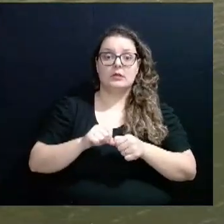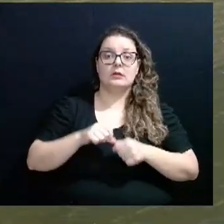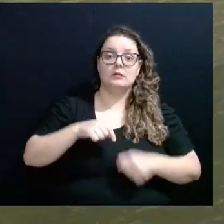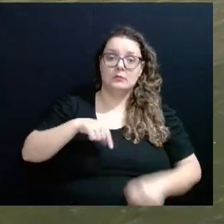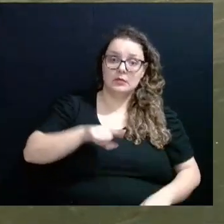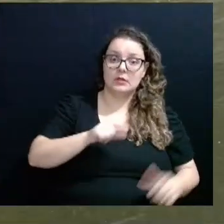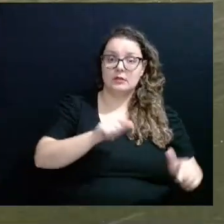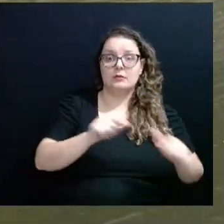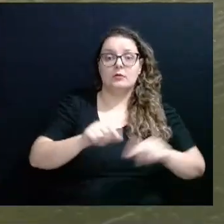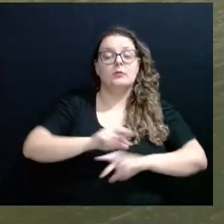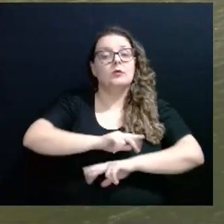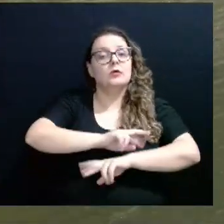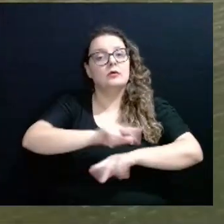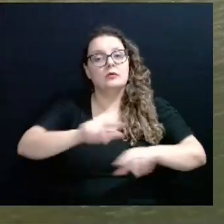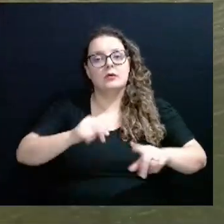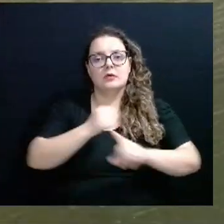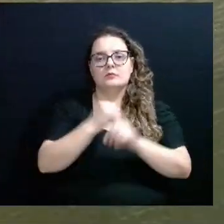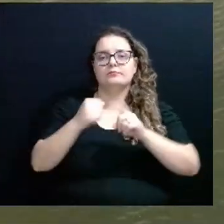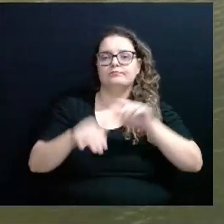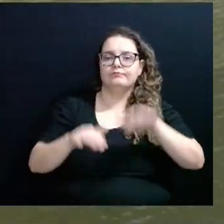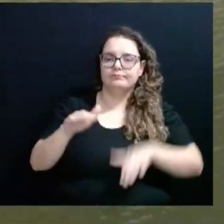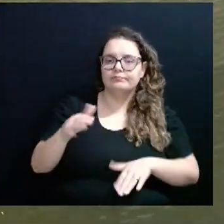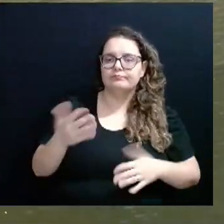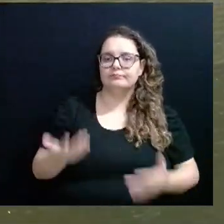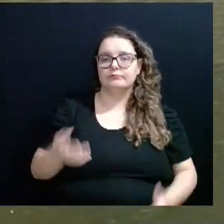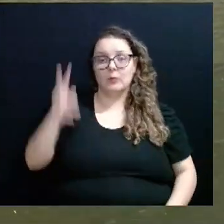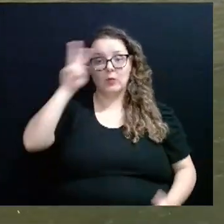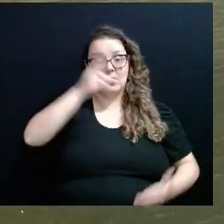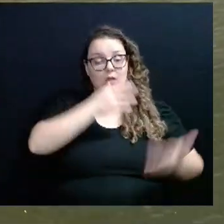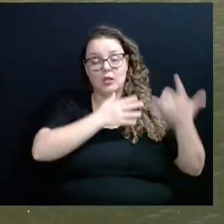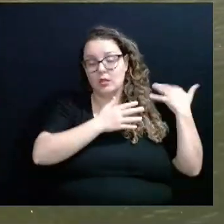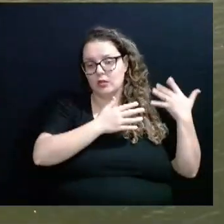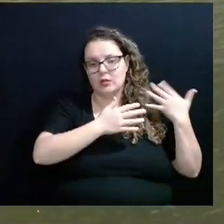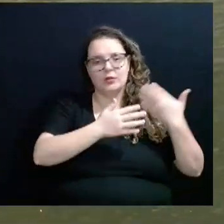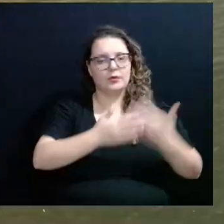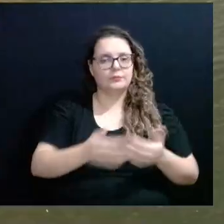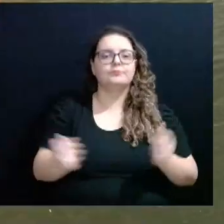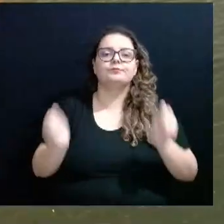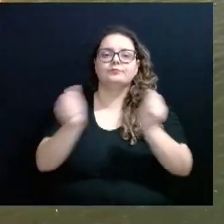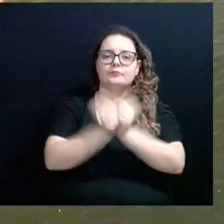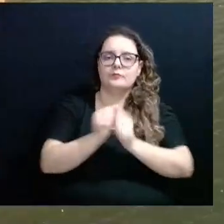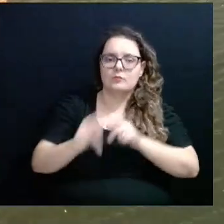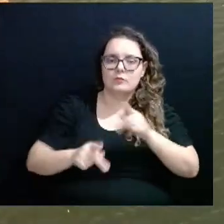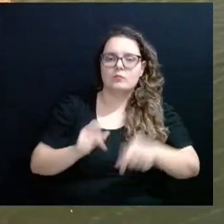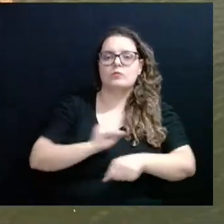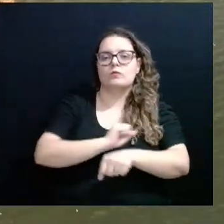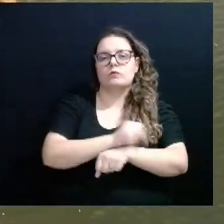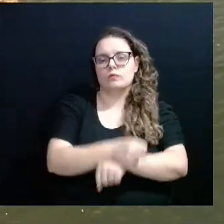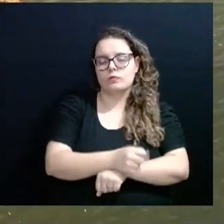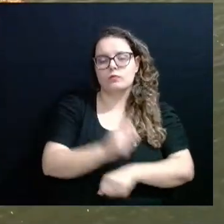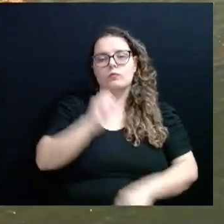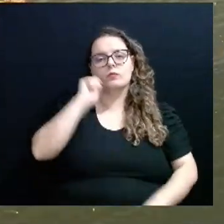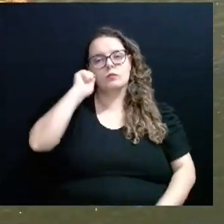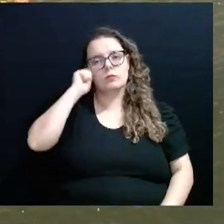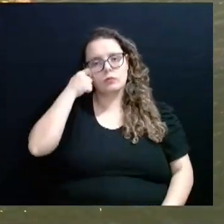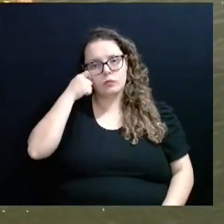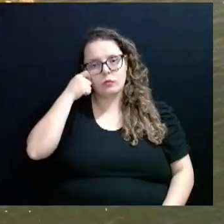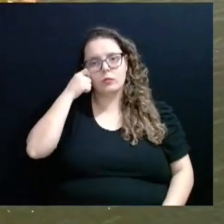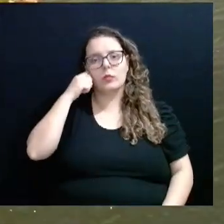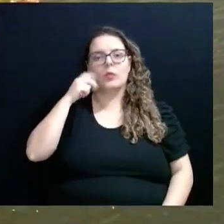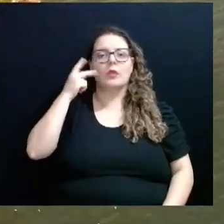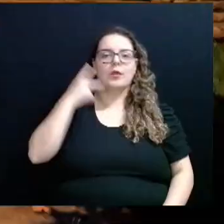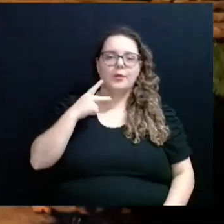série de desigualdades históricas que acompanham o povo preto e pardo do nosso país e de vários outros países